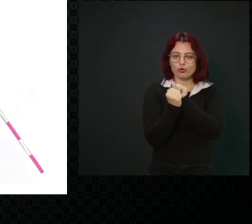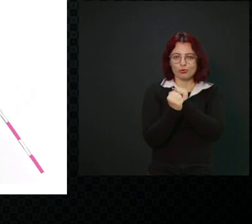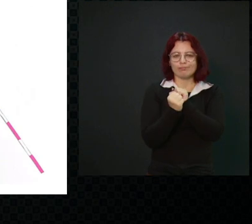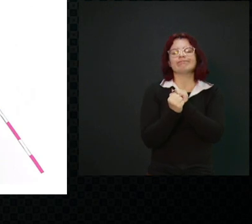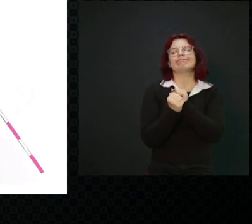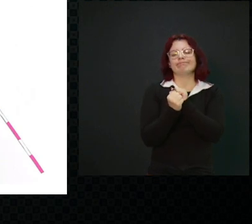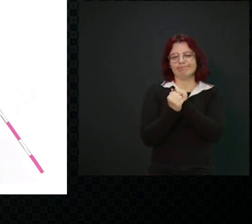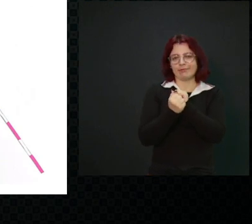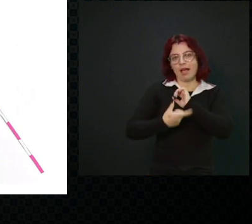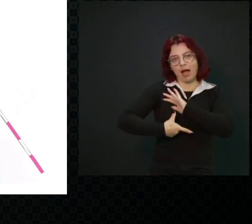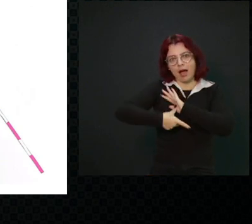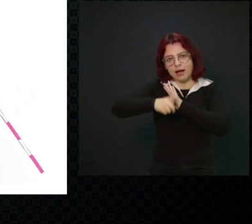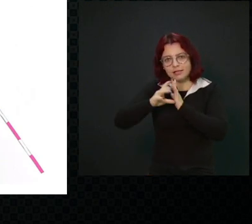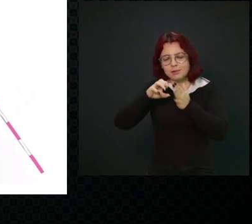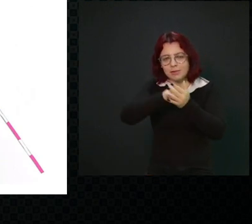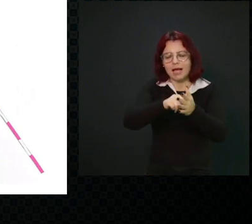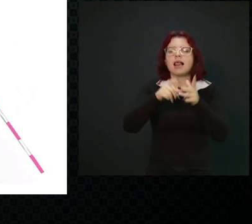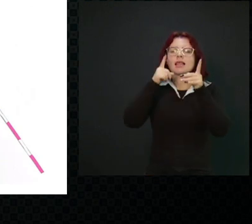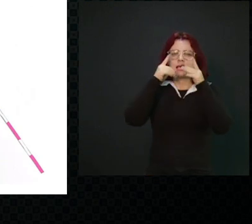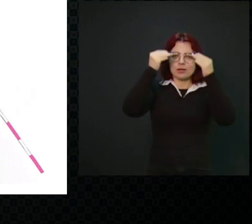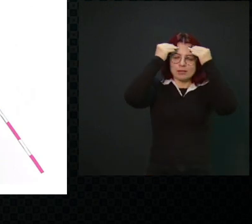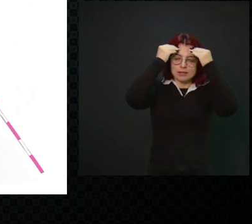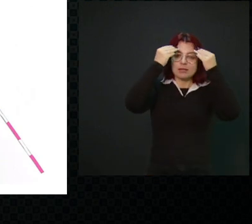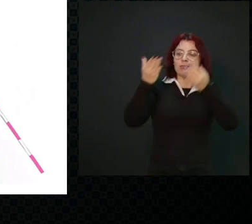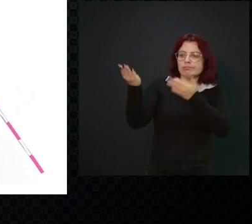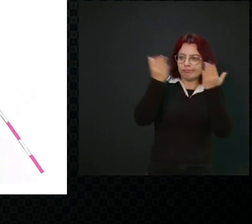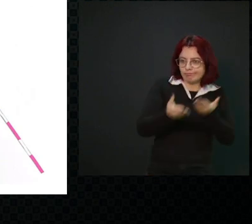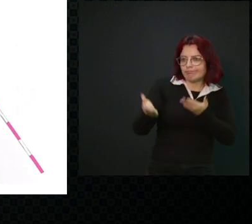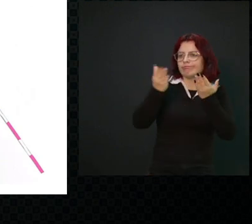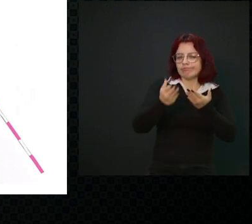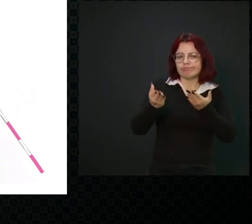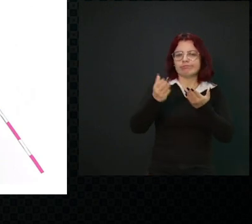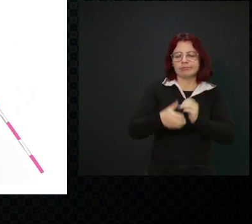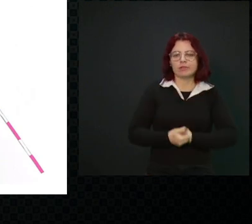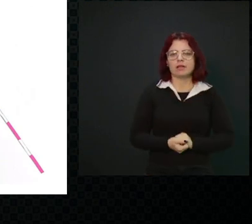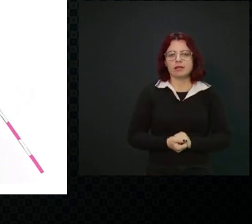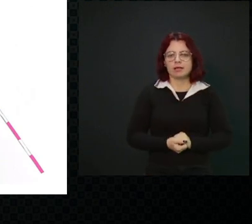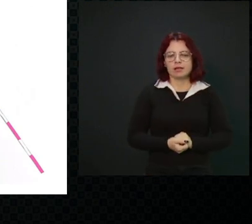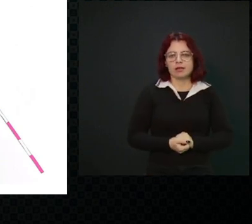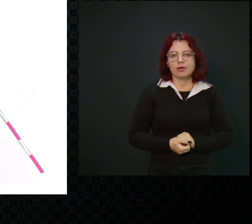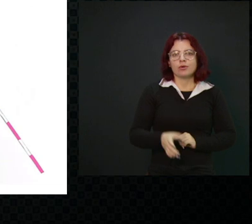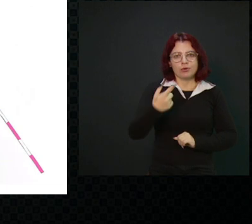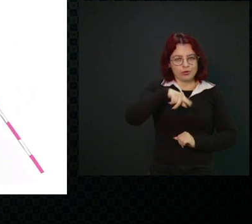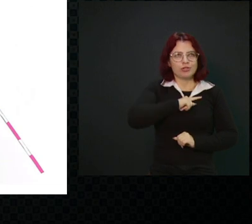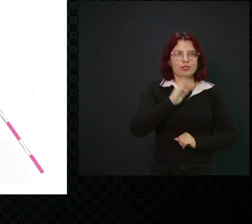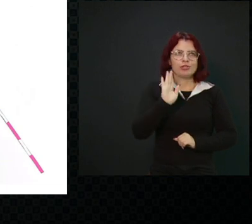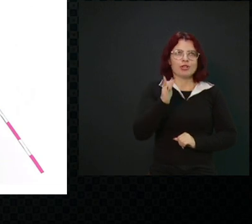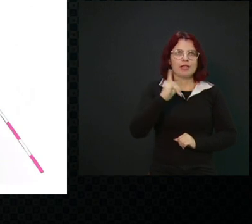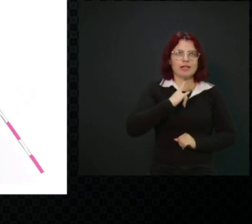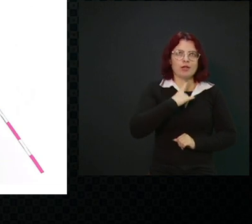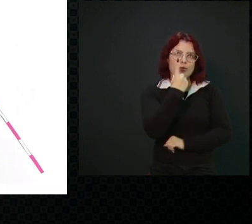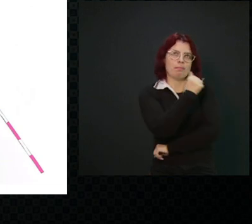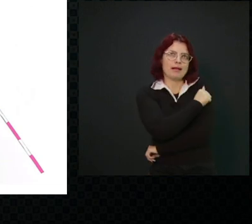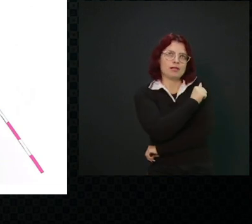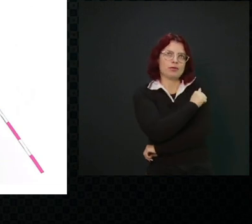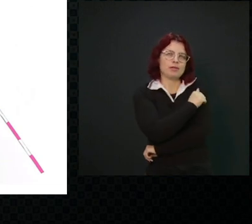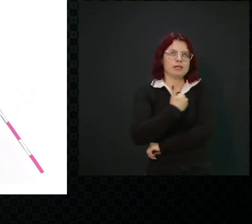vai ser aquele que ficou, né? Então, nós temos como uma bebezinha que hoje já está com 6 anos, mas nós recebemos ela